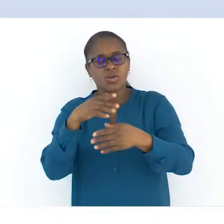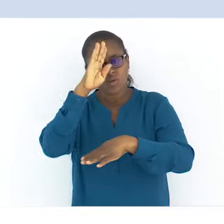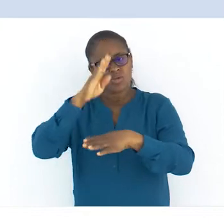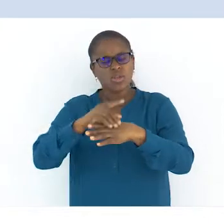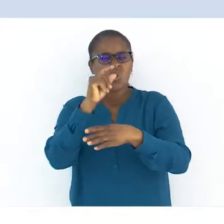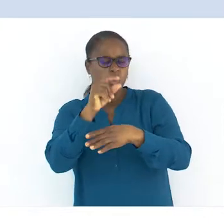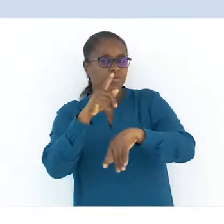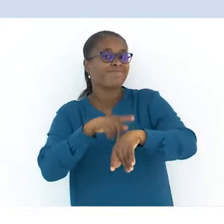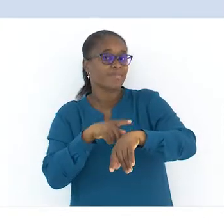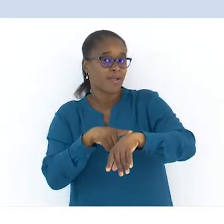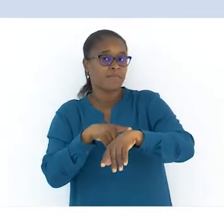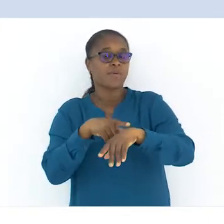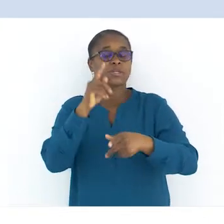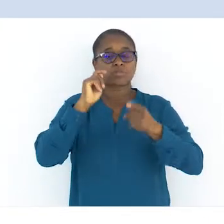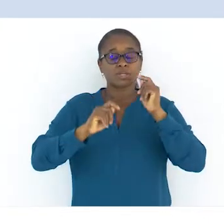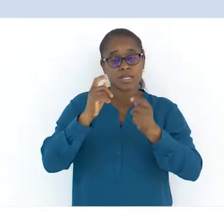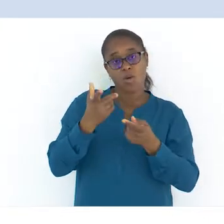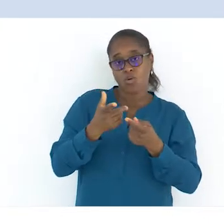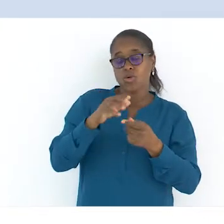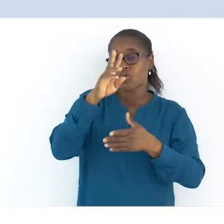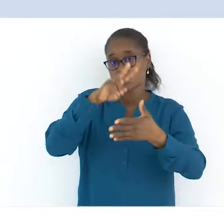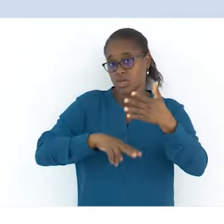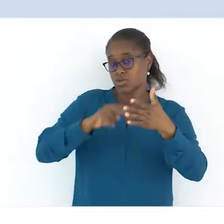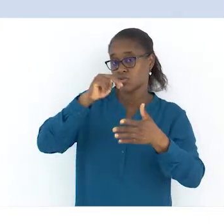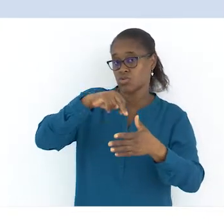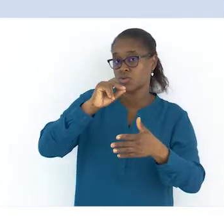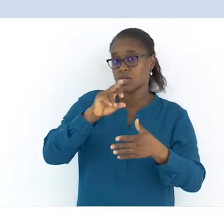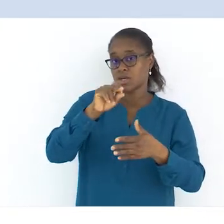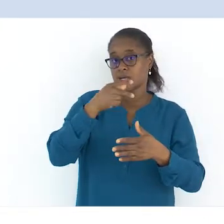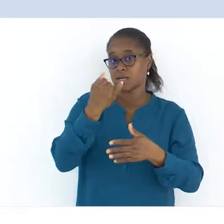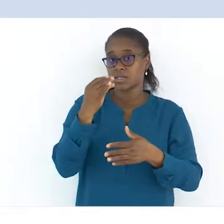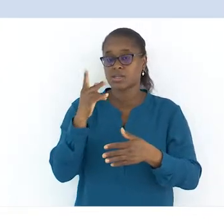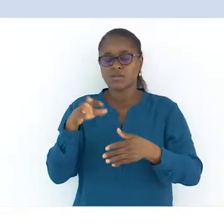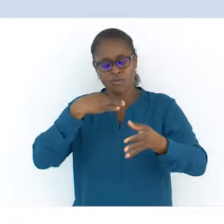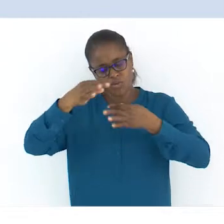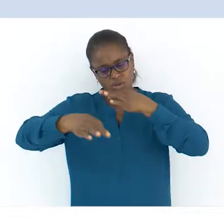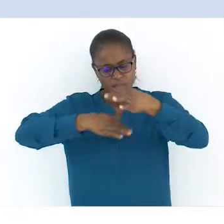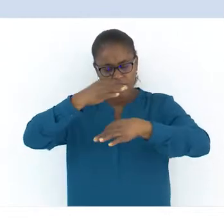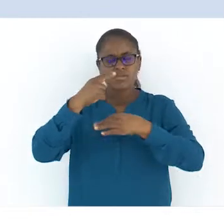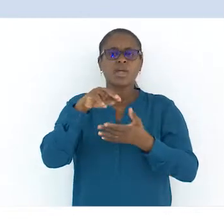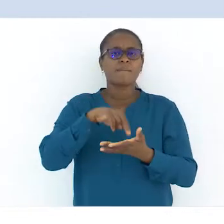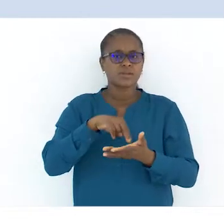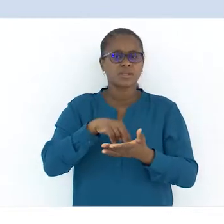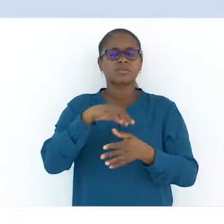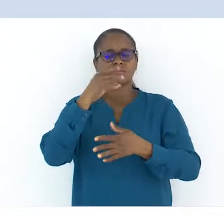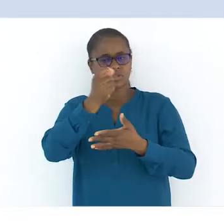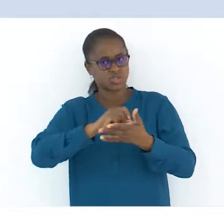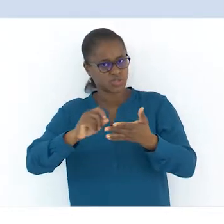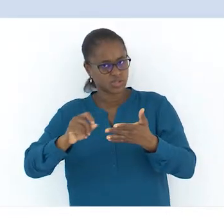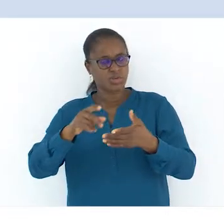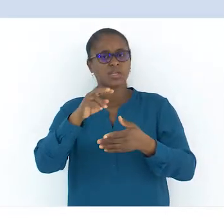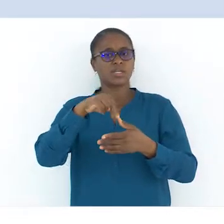modo de expressão, no texto narrativo nós temos o diálogo, geralmente está presente, temos a descrição, temos a